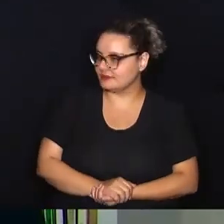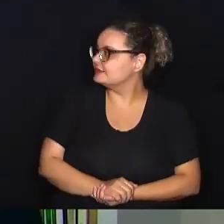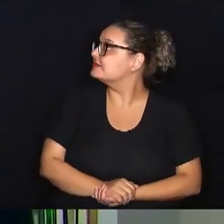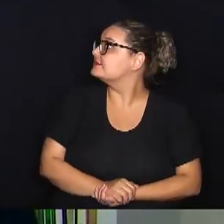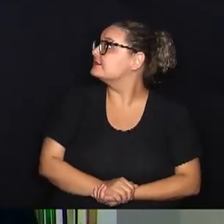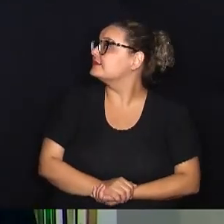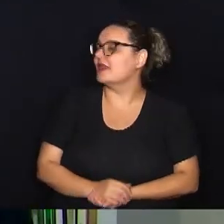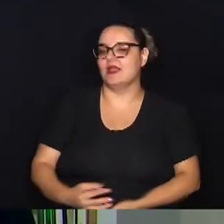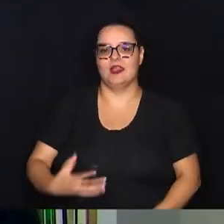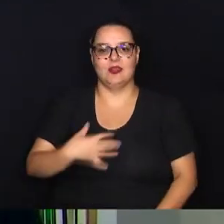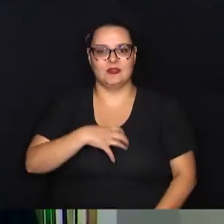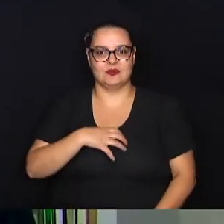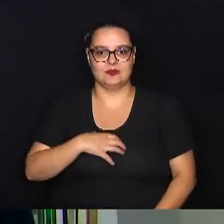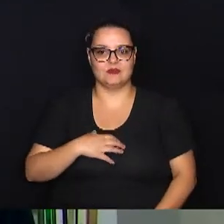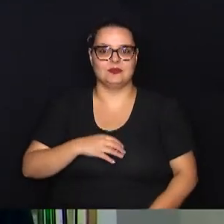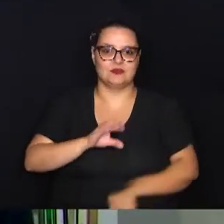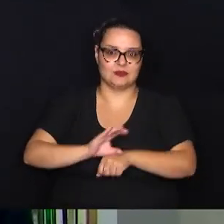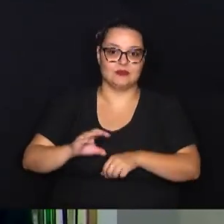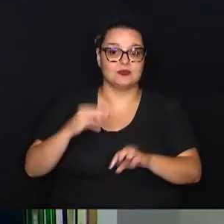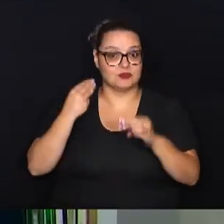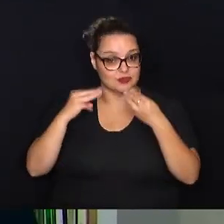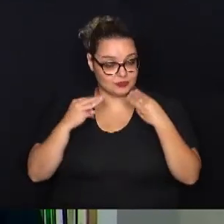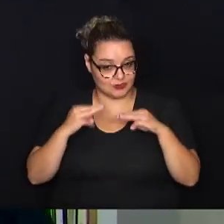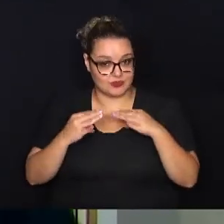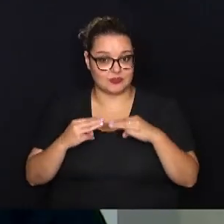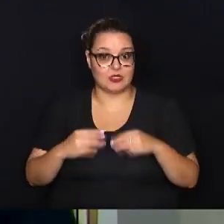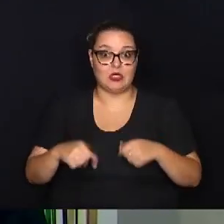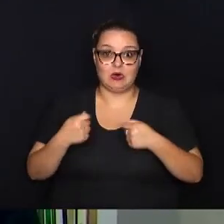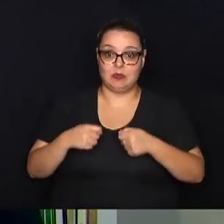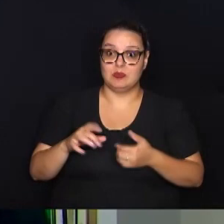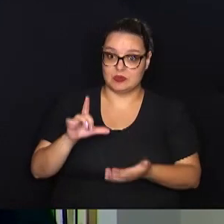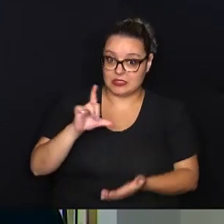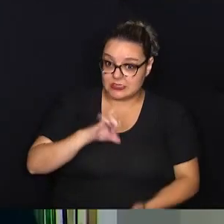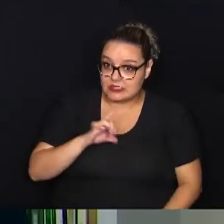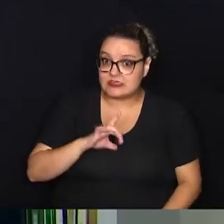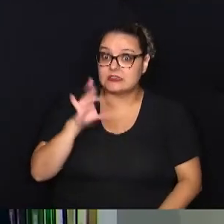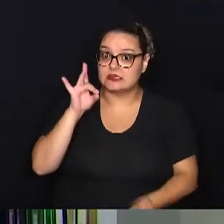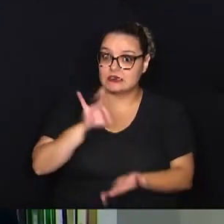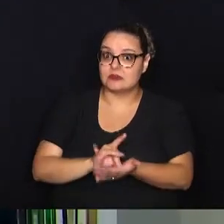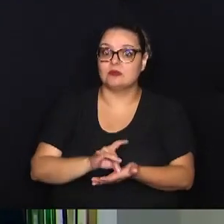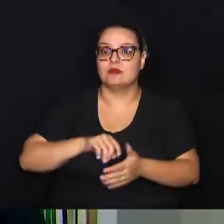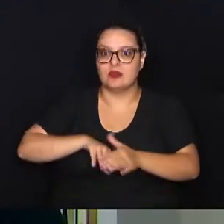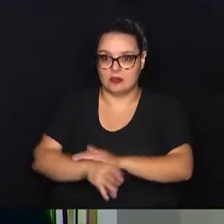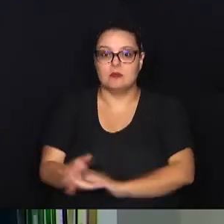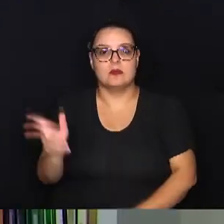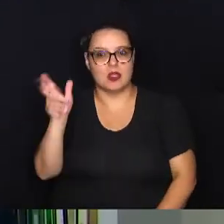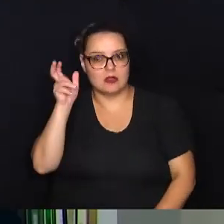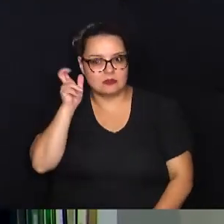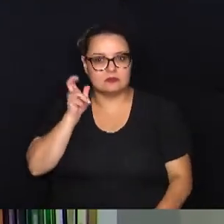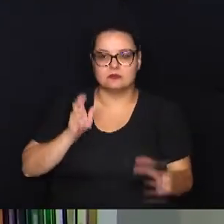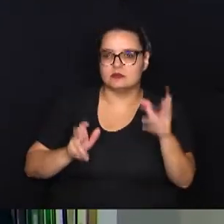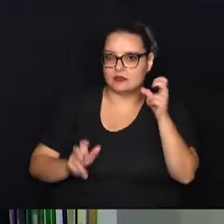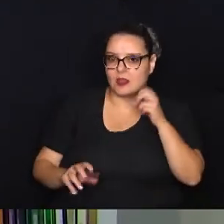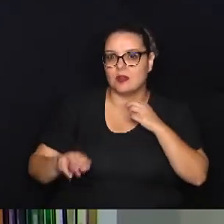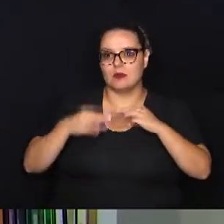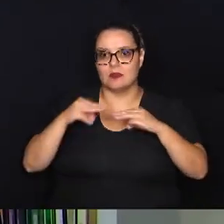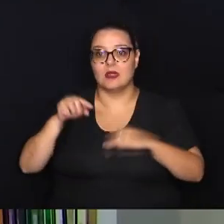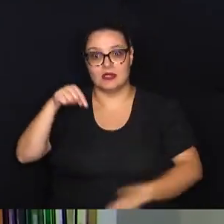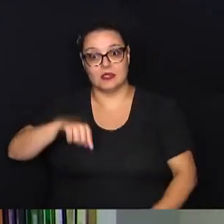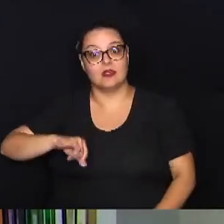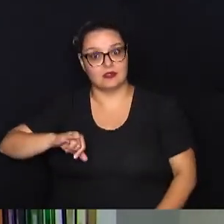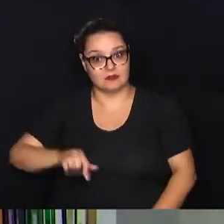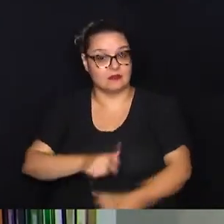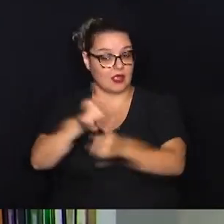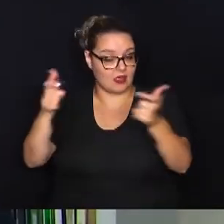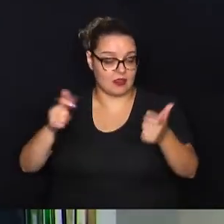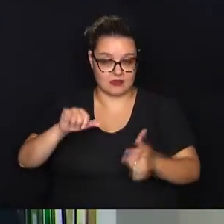gente, pelo menos do curso de música, a gente precisa ter realmente o hábito também de estar escutando música. Então, aqui é uma grande oportunidade da